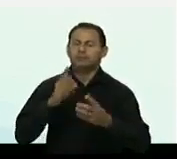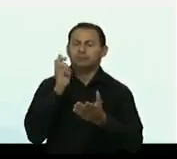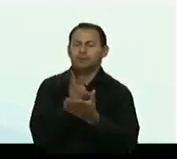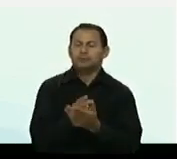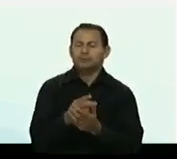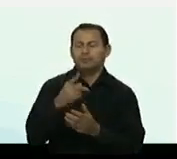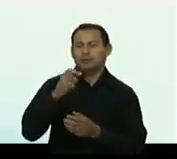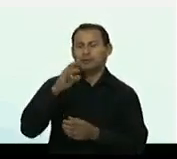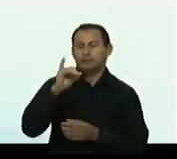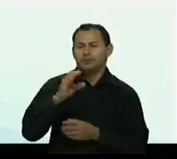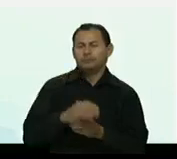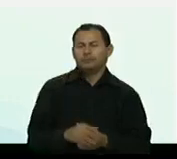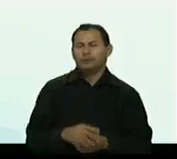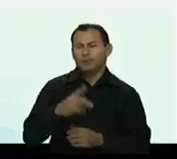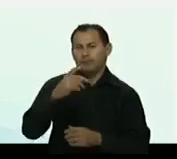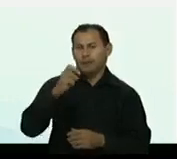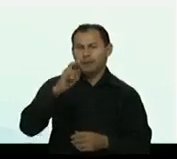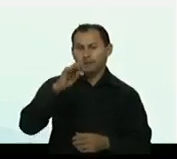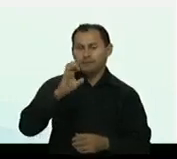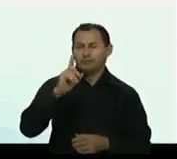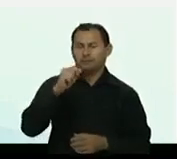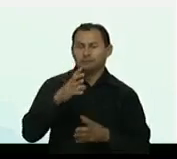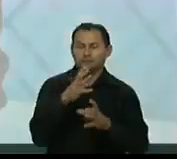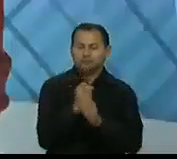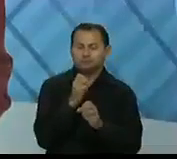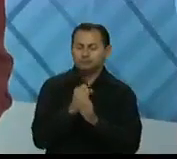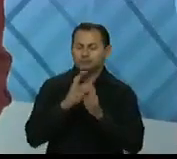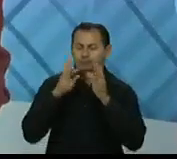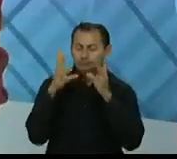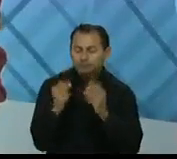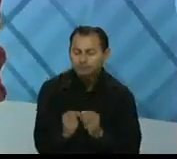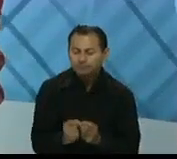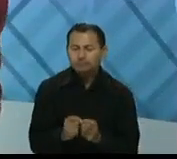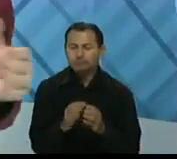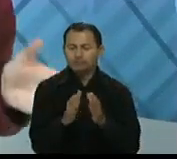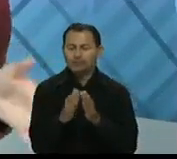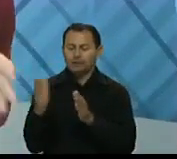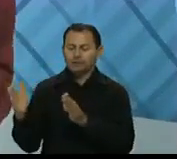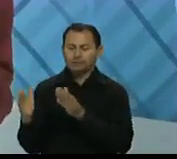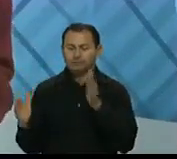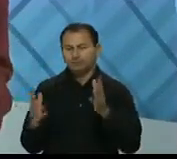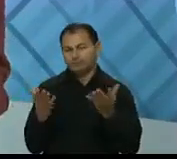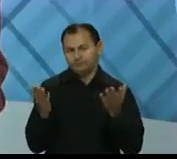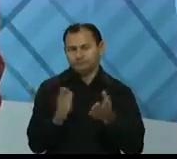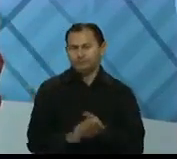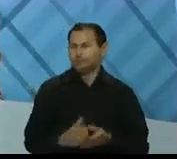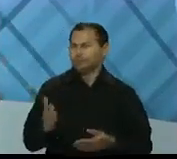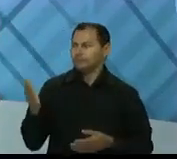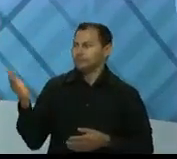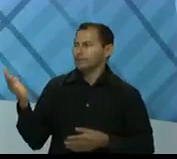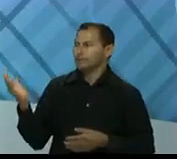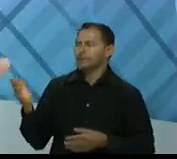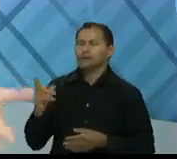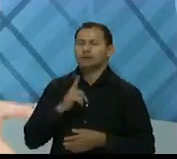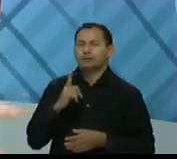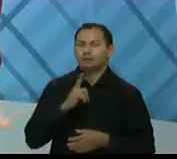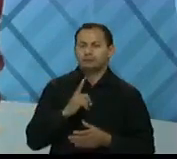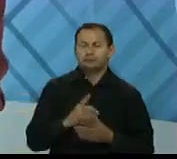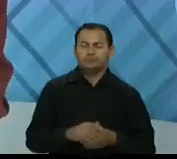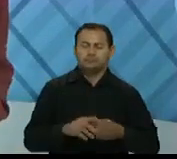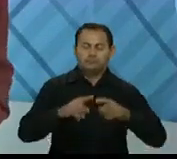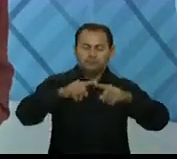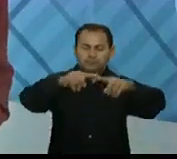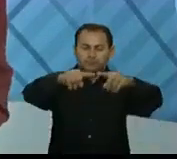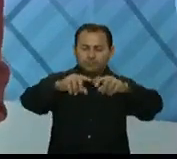mesmo perímetro? Um perímetro é a soma de todos os lados. Então, no caso aqui, que temos um